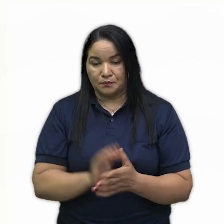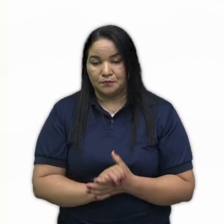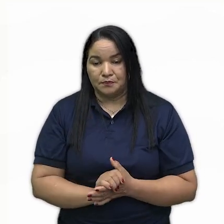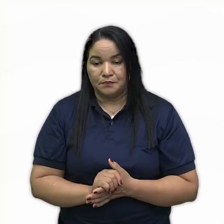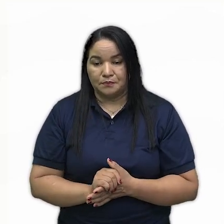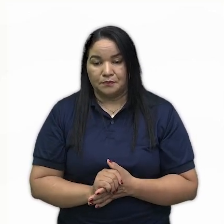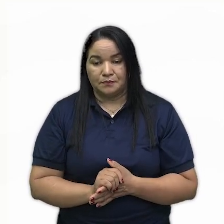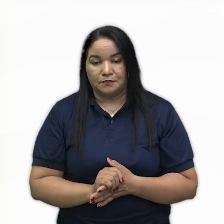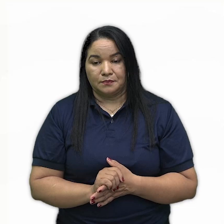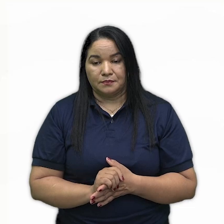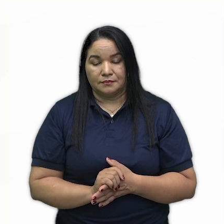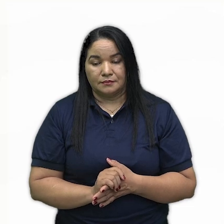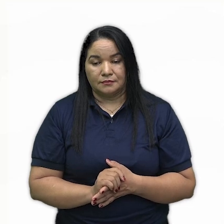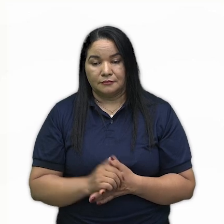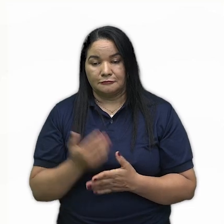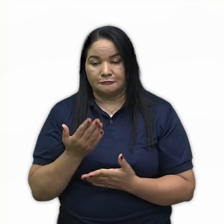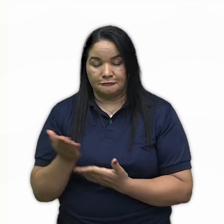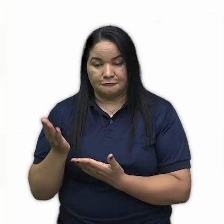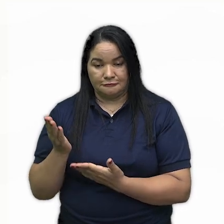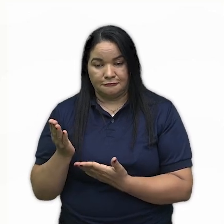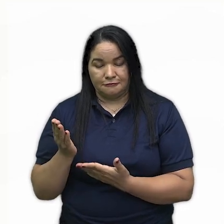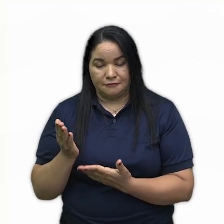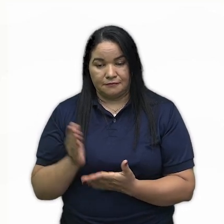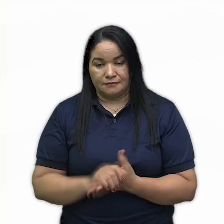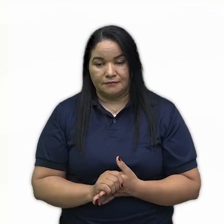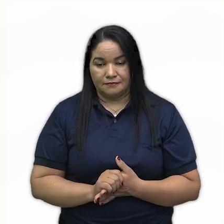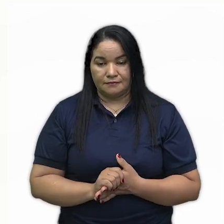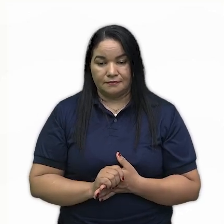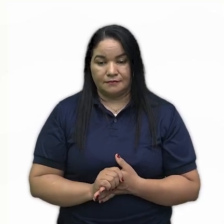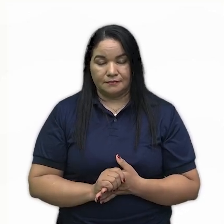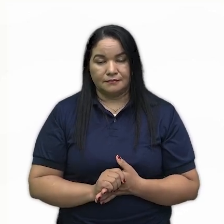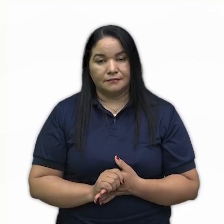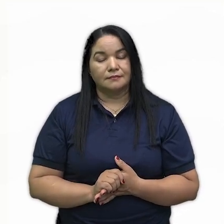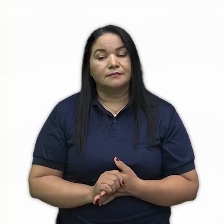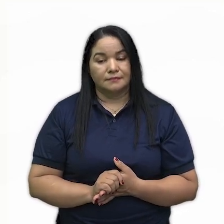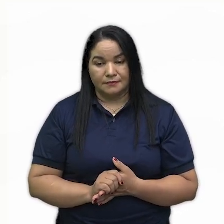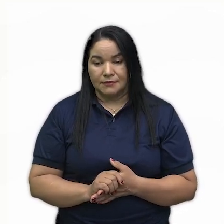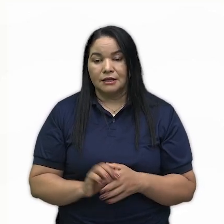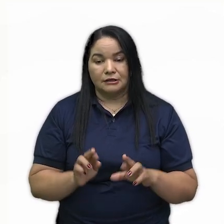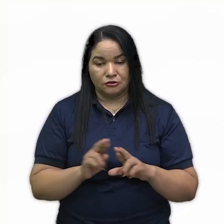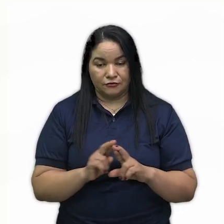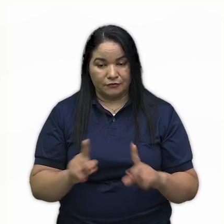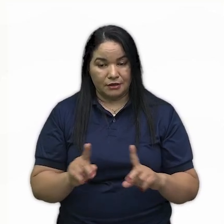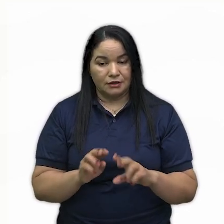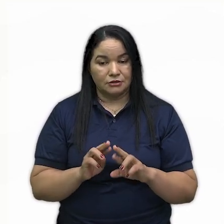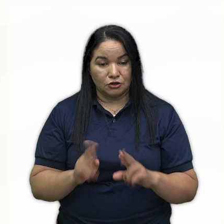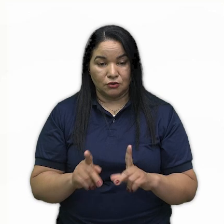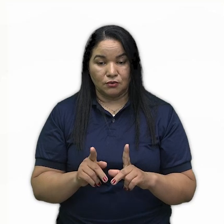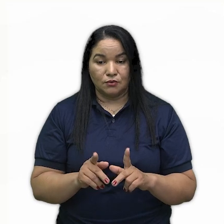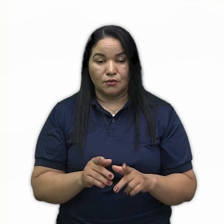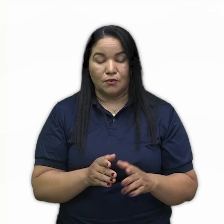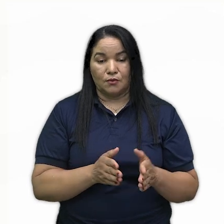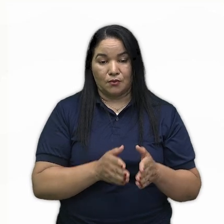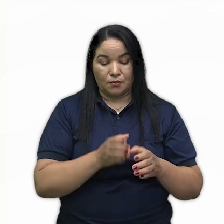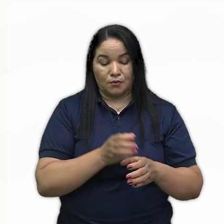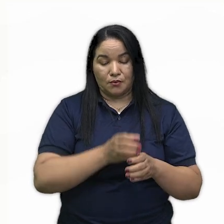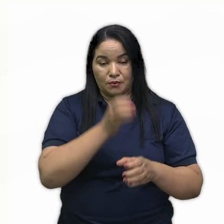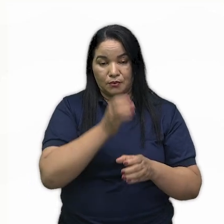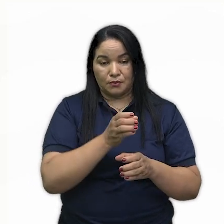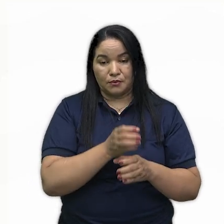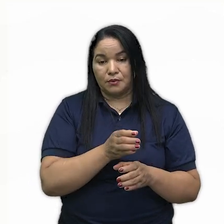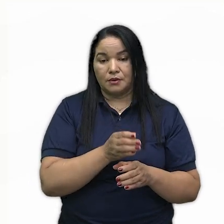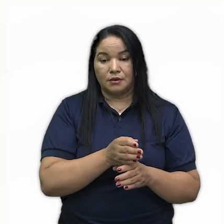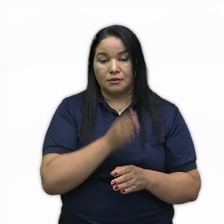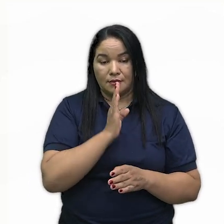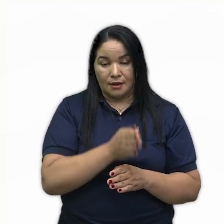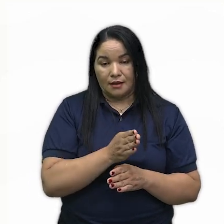lateral, ok? Então, essa vai ser aí a diferença